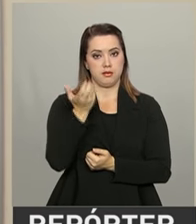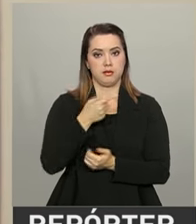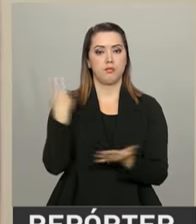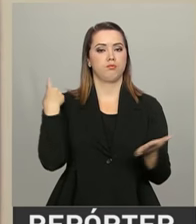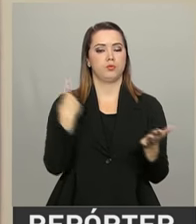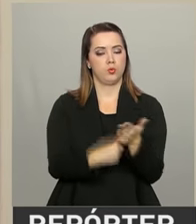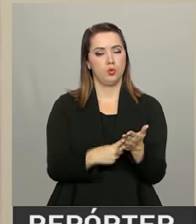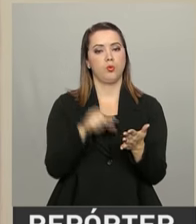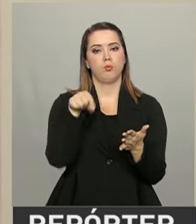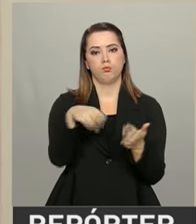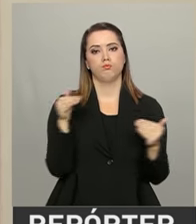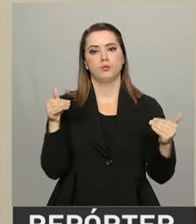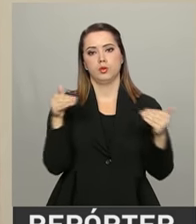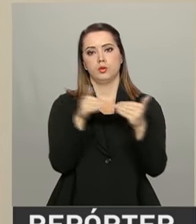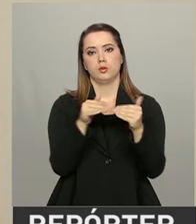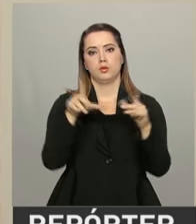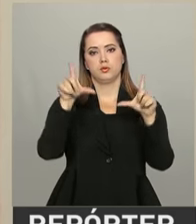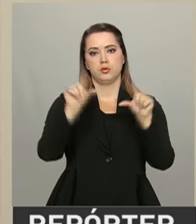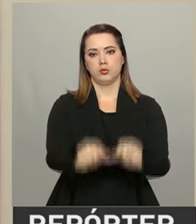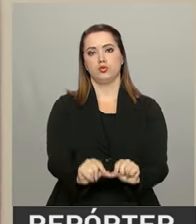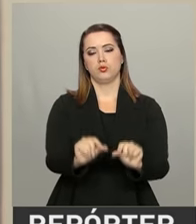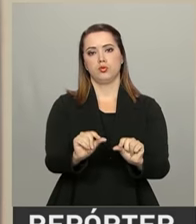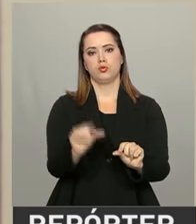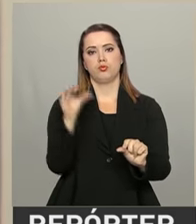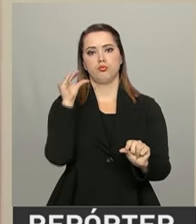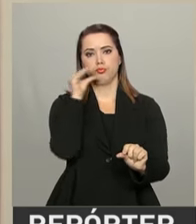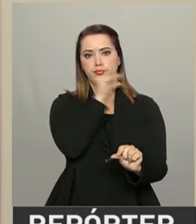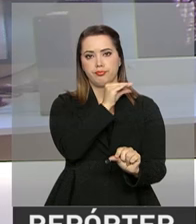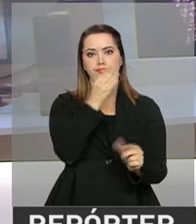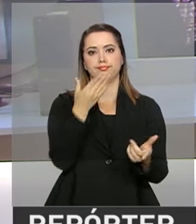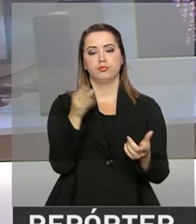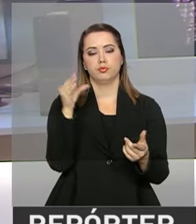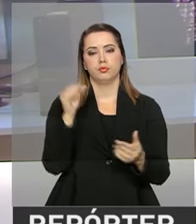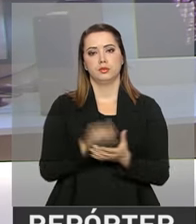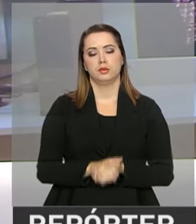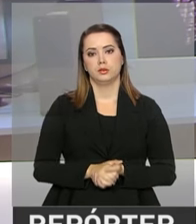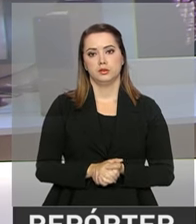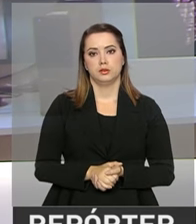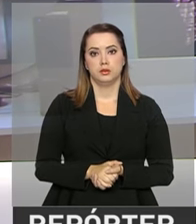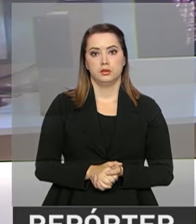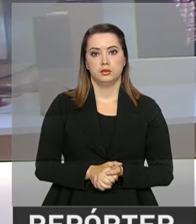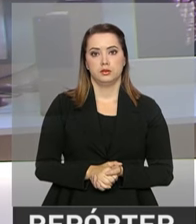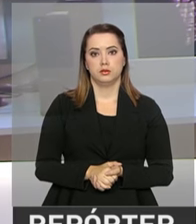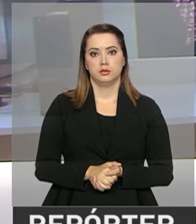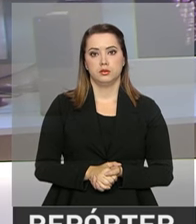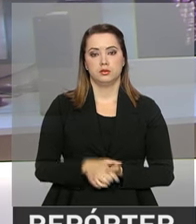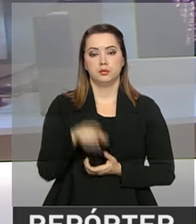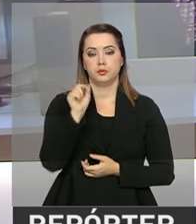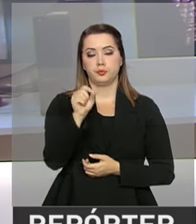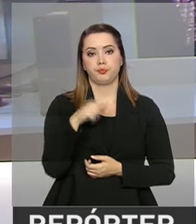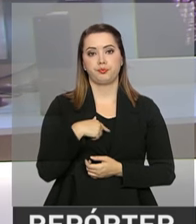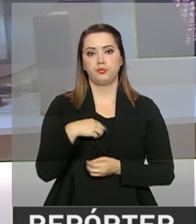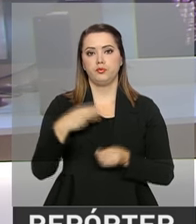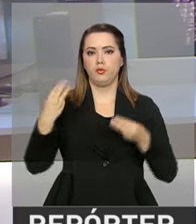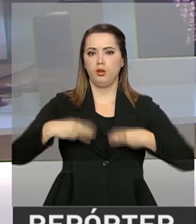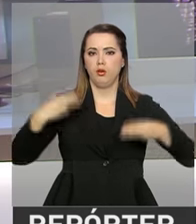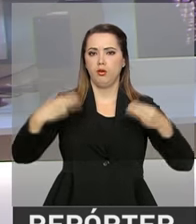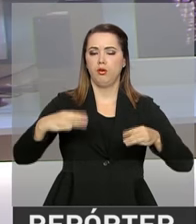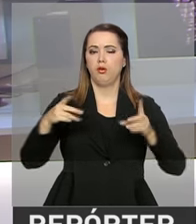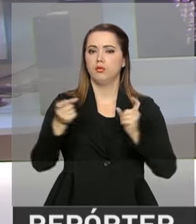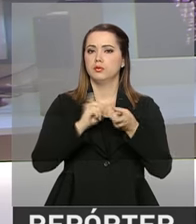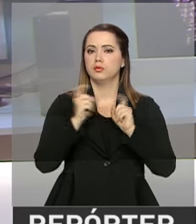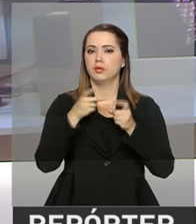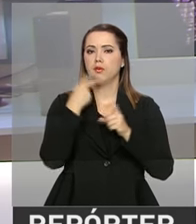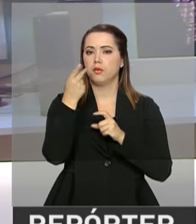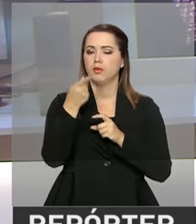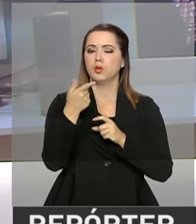cumprir com essa meta de limitar o aumento da temperatura. O Ministério da Fazenda divulgou em nota que não